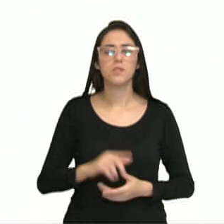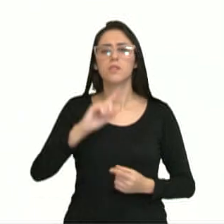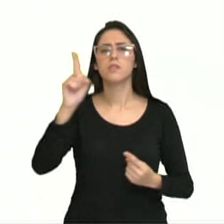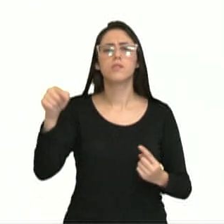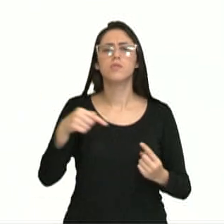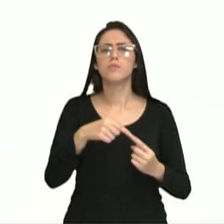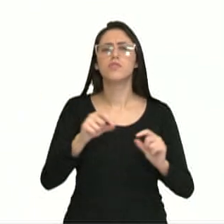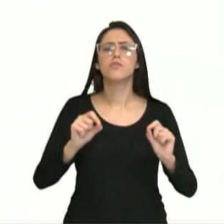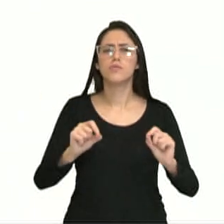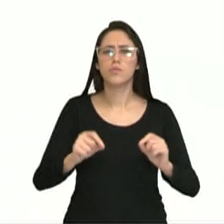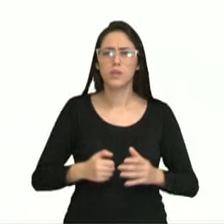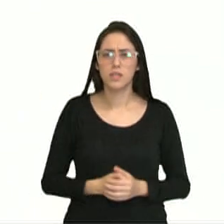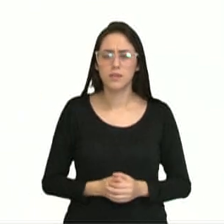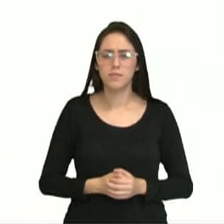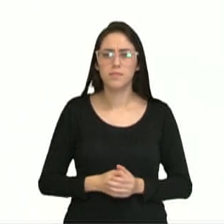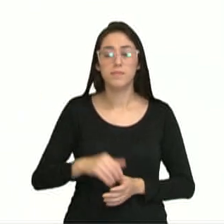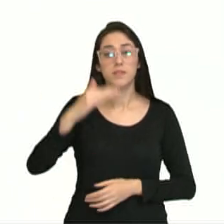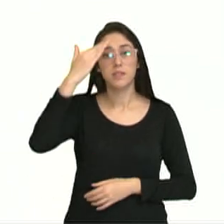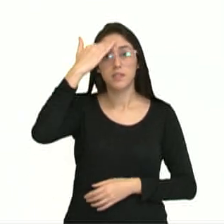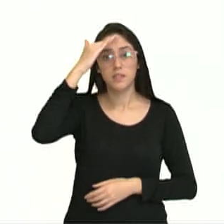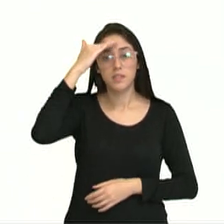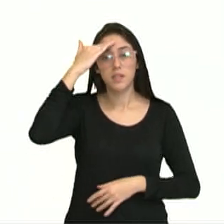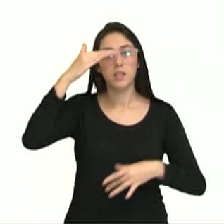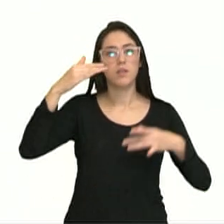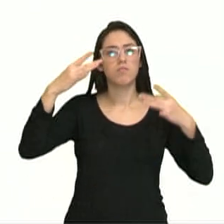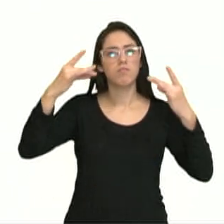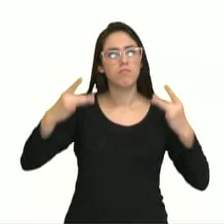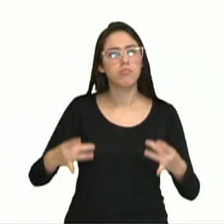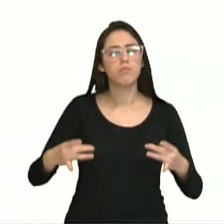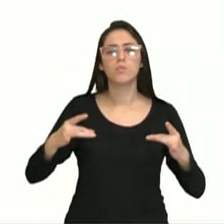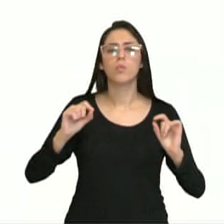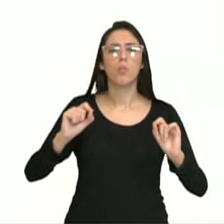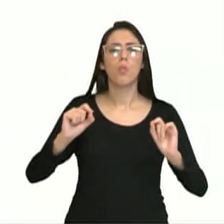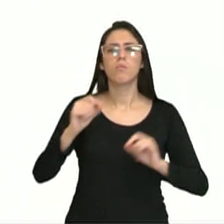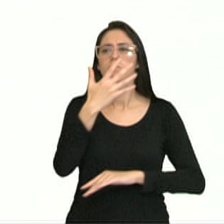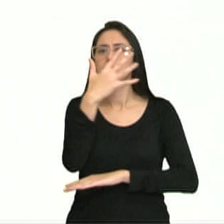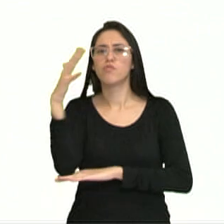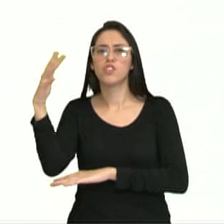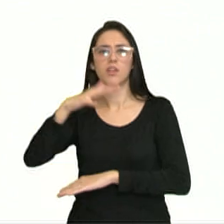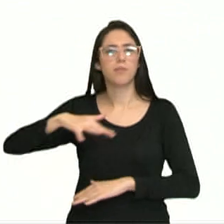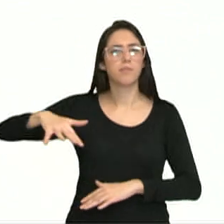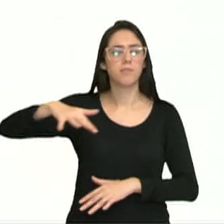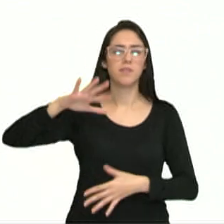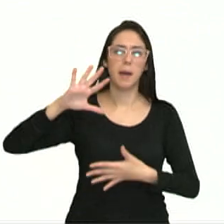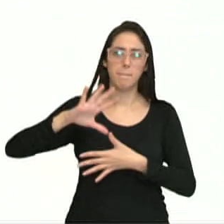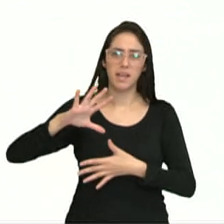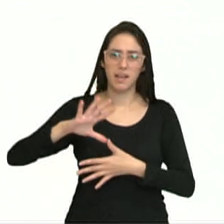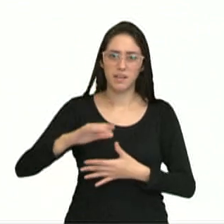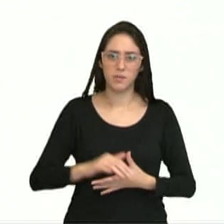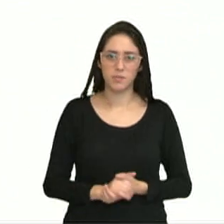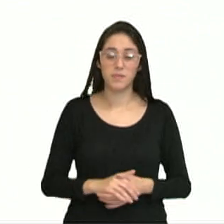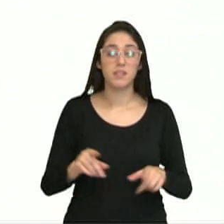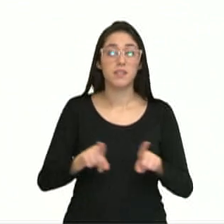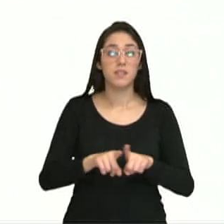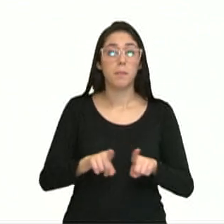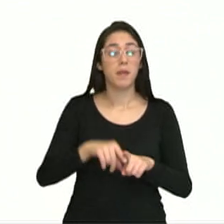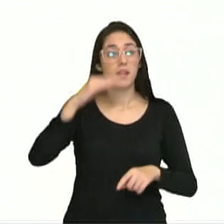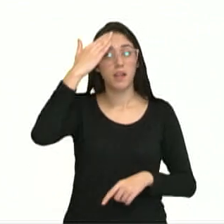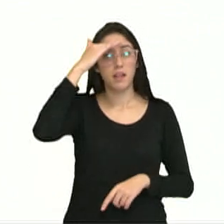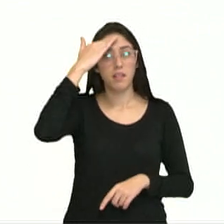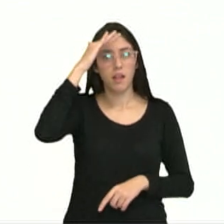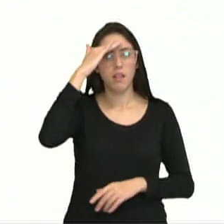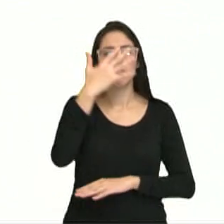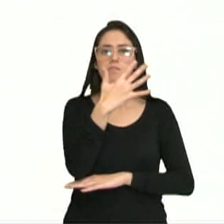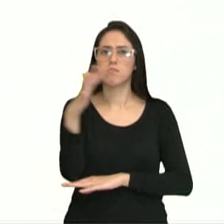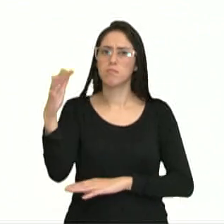Objetivo: identificar as formações vegetais do continente americano. Compreender a importância da vegetação e